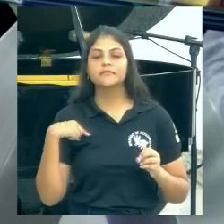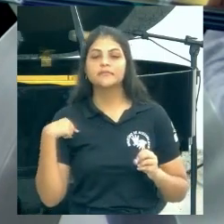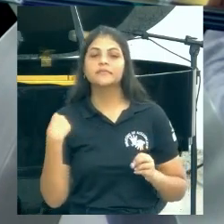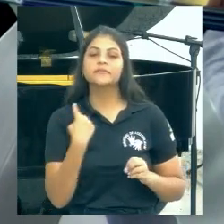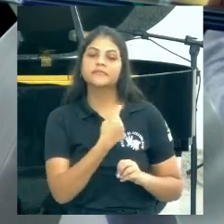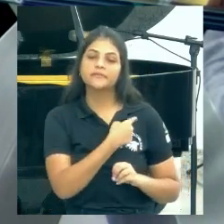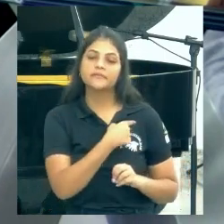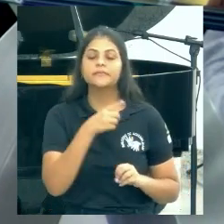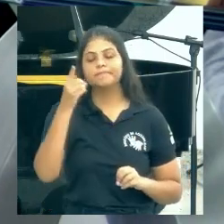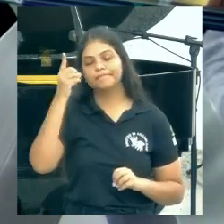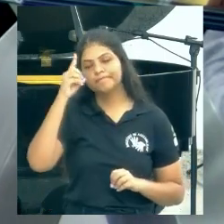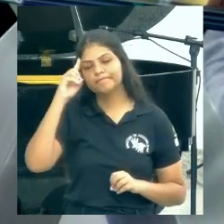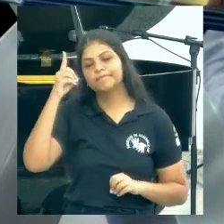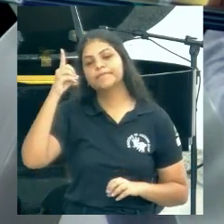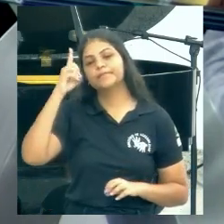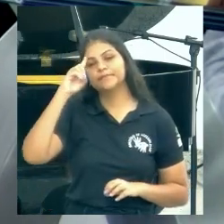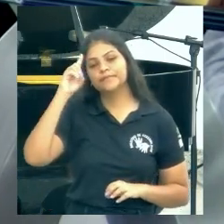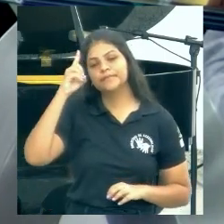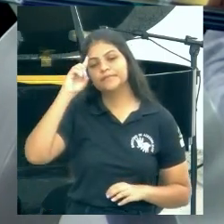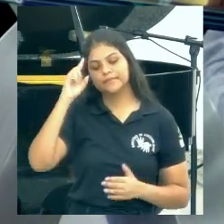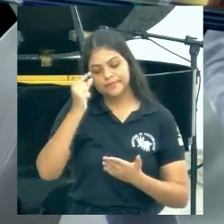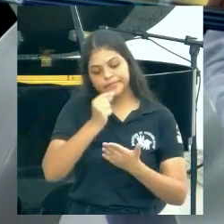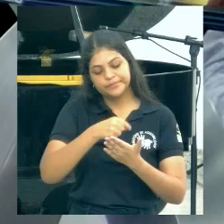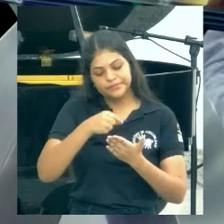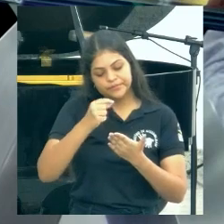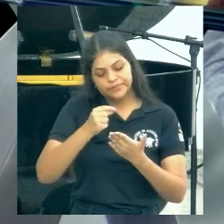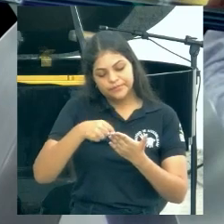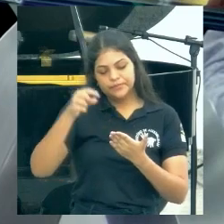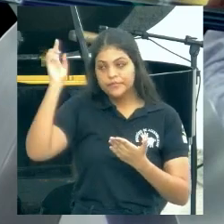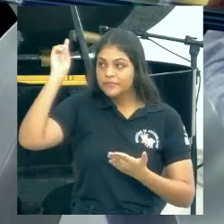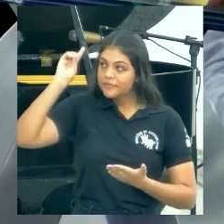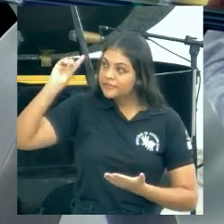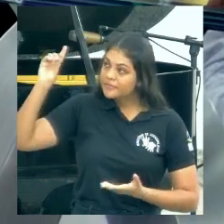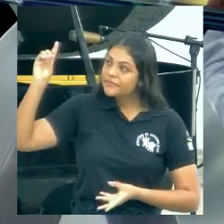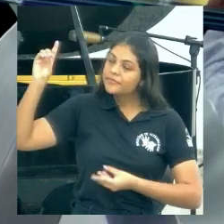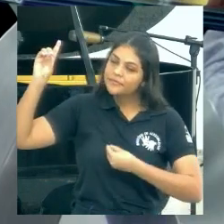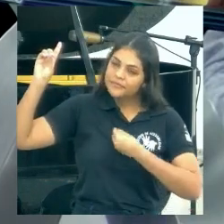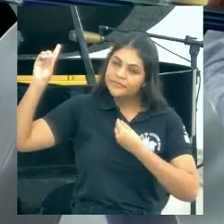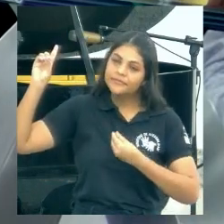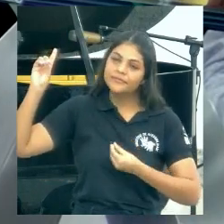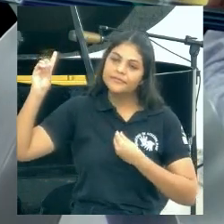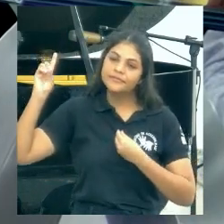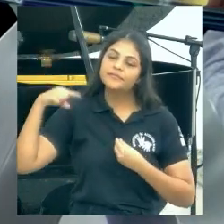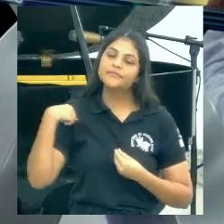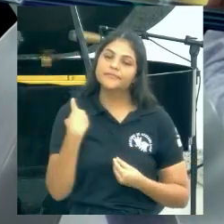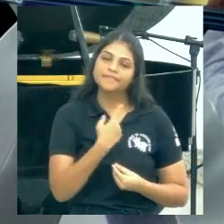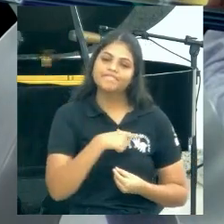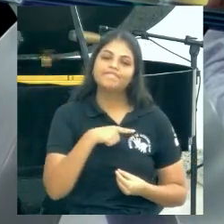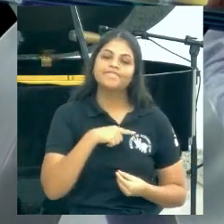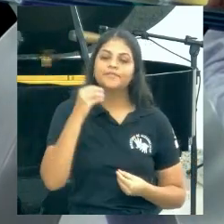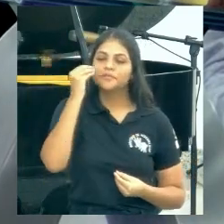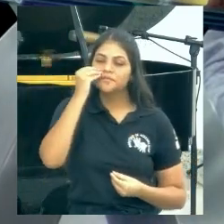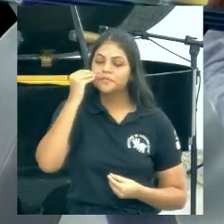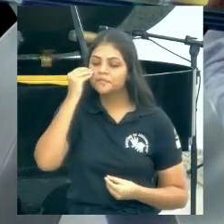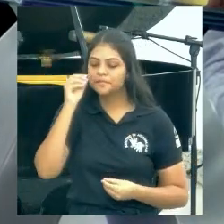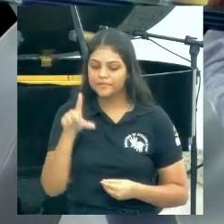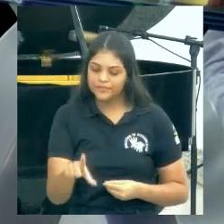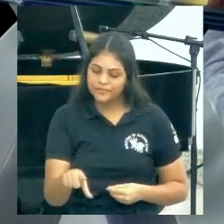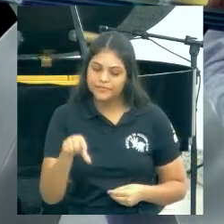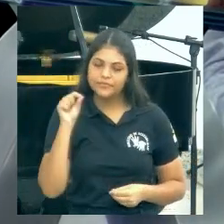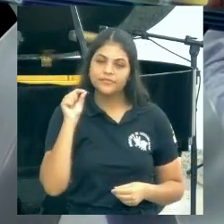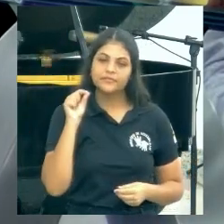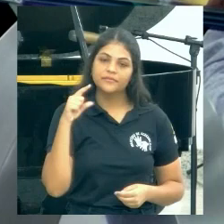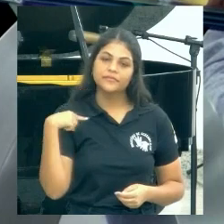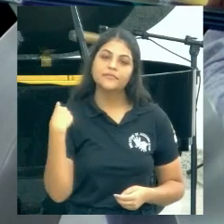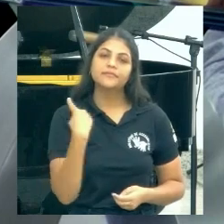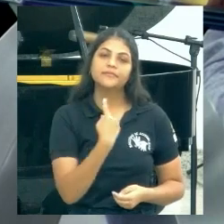os dias, como cartas vivas de Deus, nós temos a oportunidade de escolher se